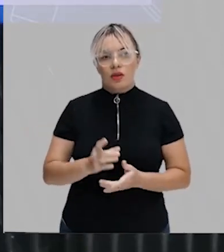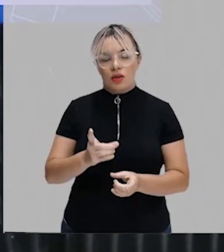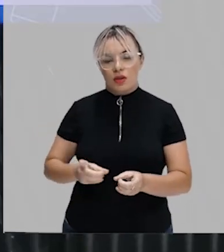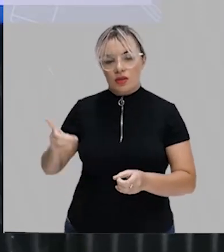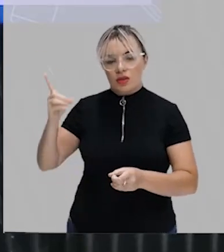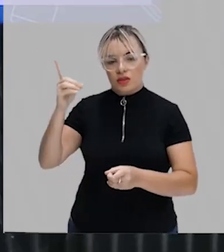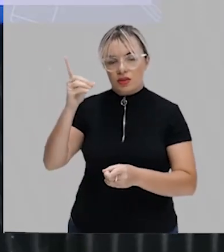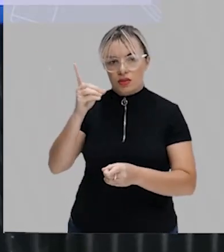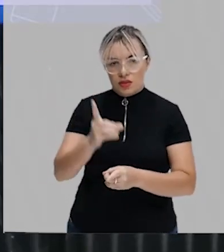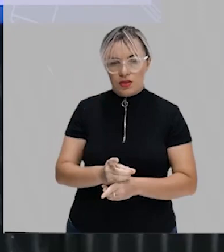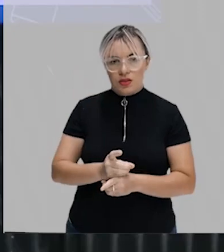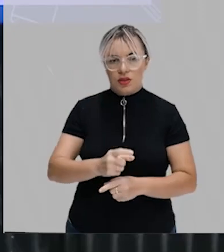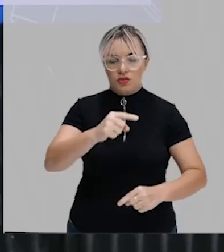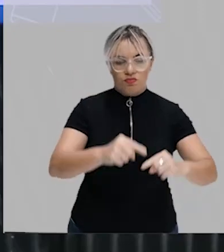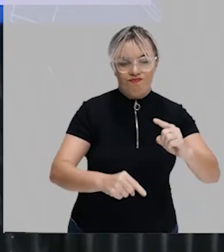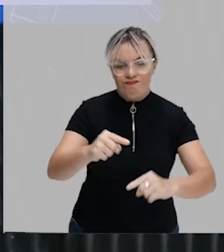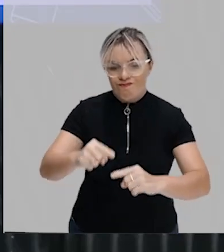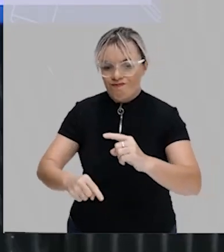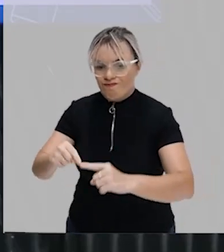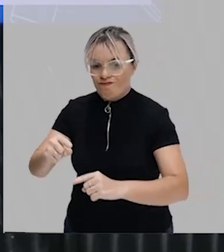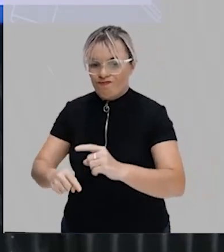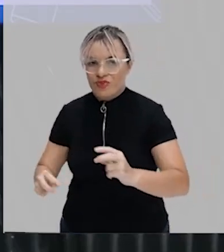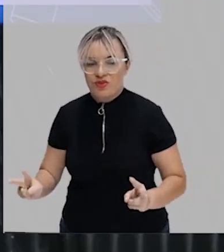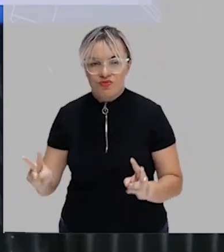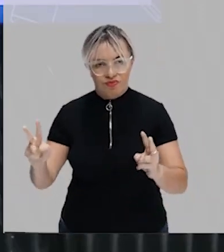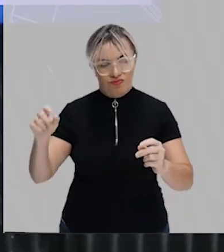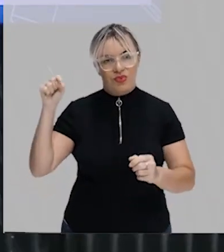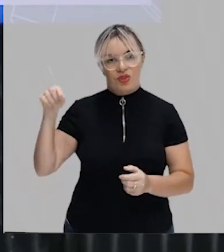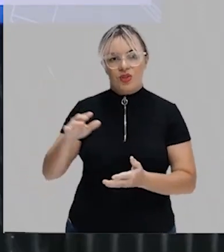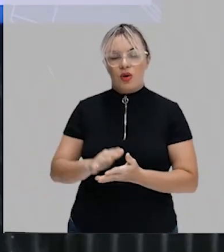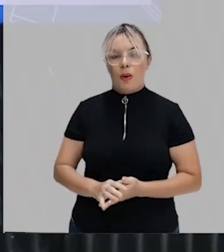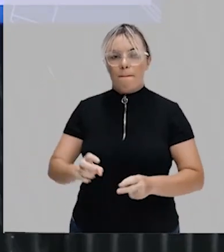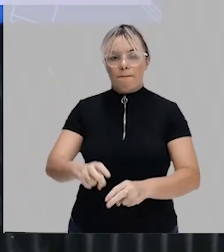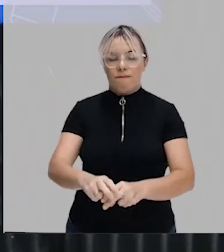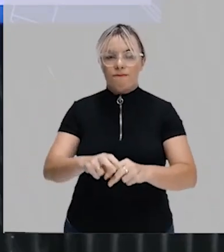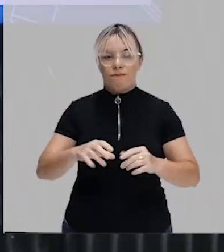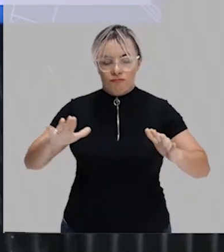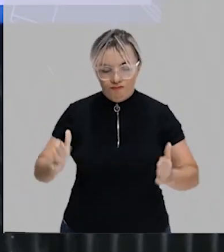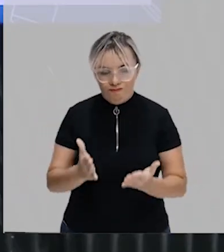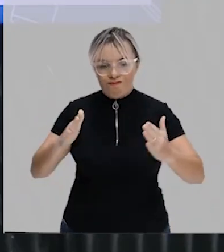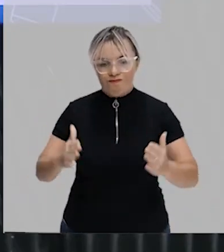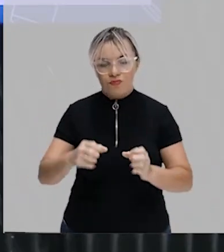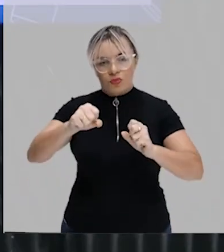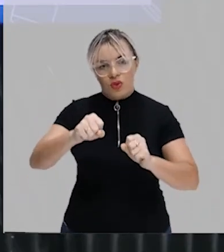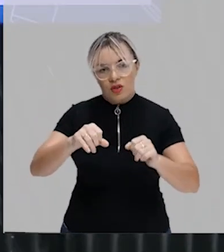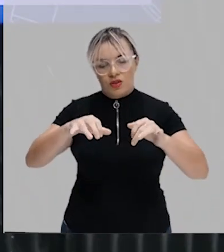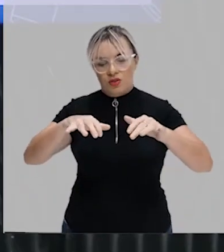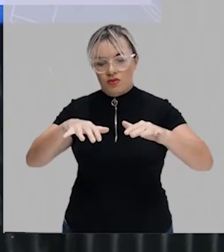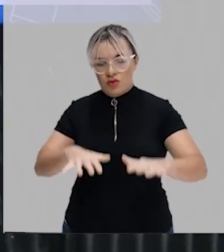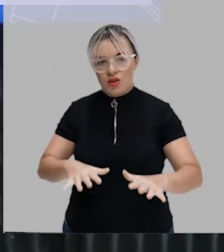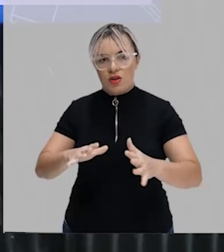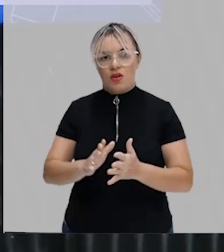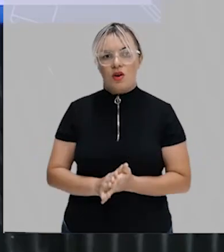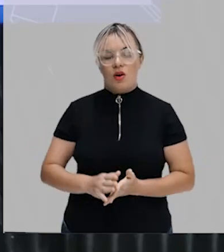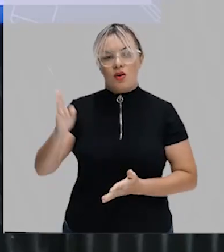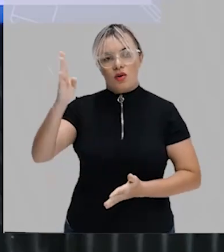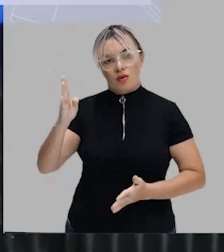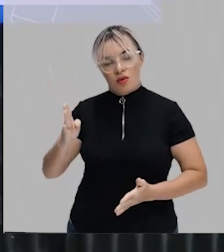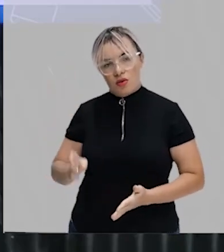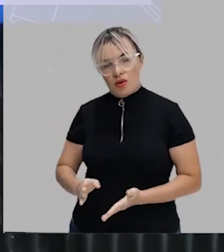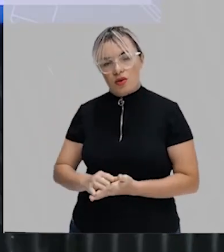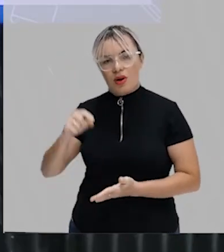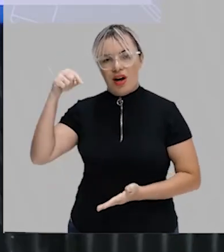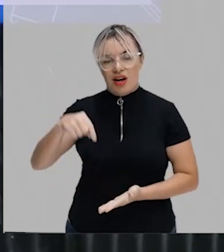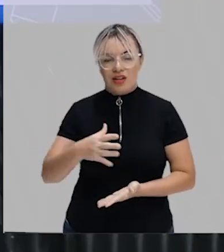achados metálicos da Espanha acabam motivando também essa colonização efetiva ou